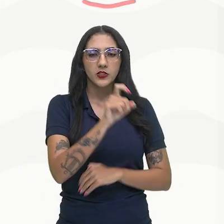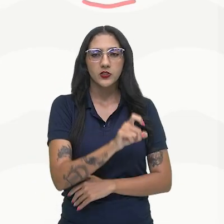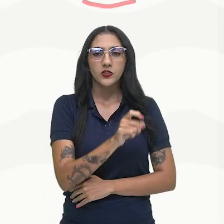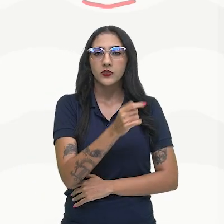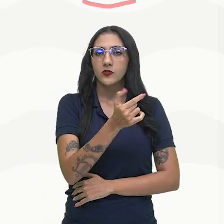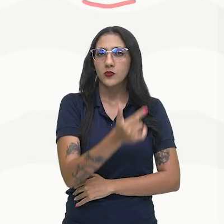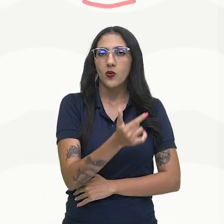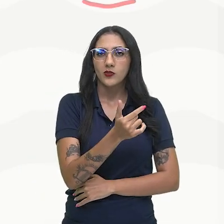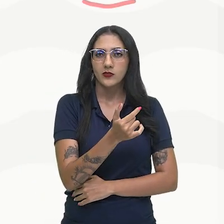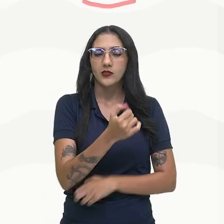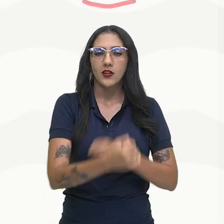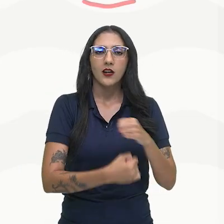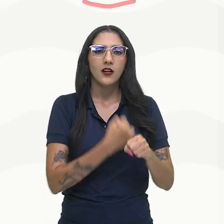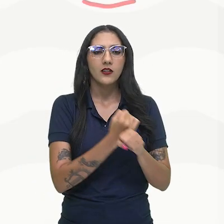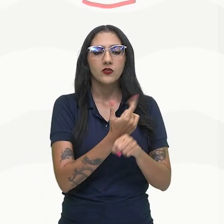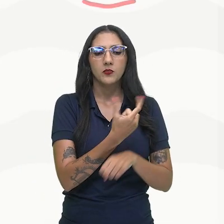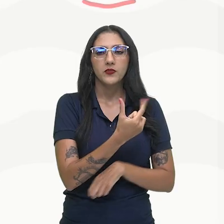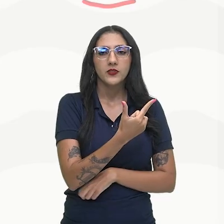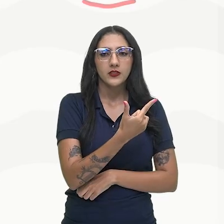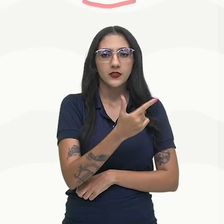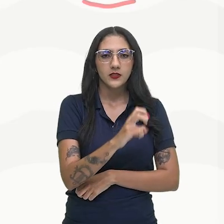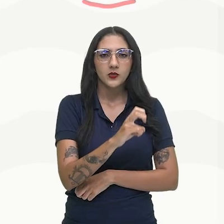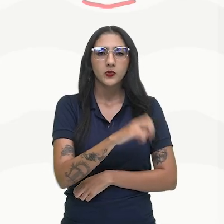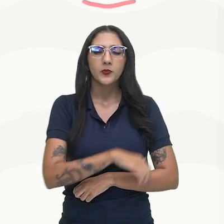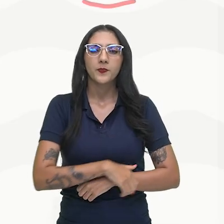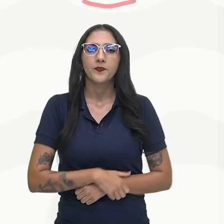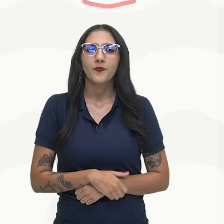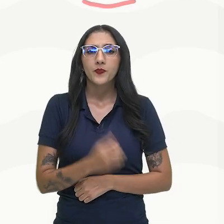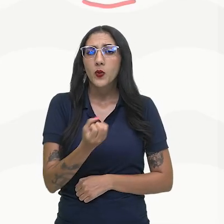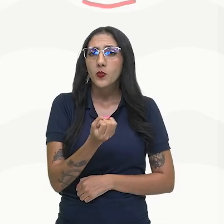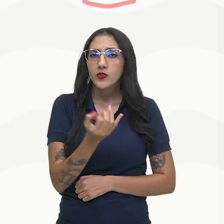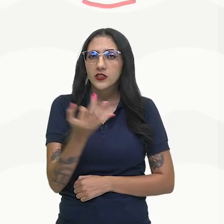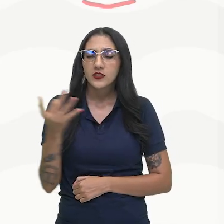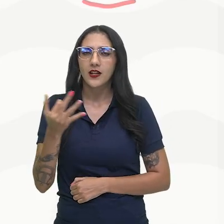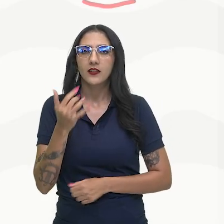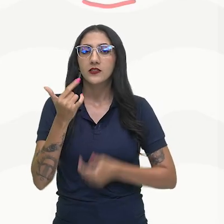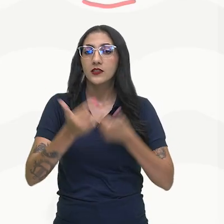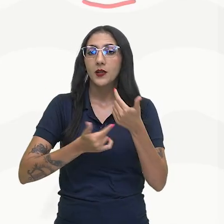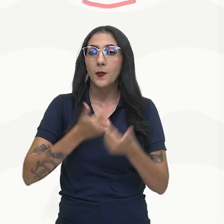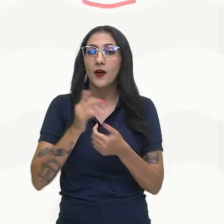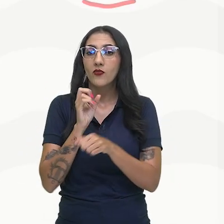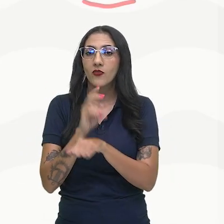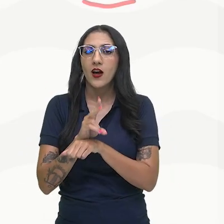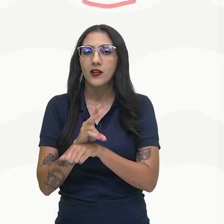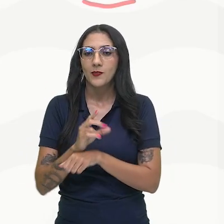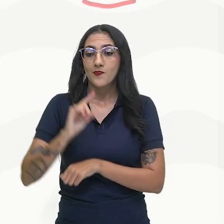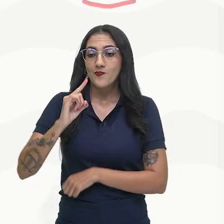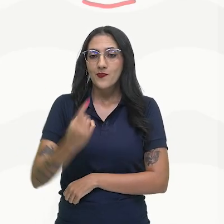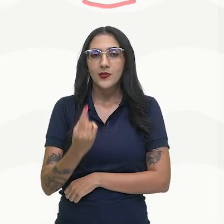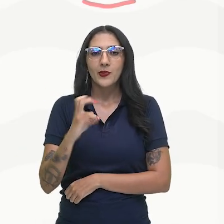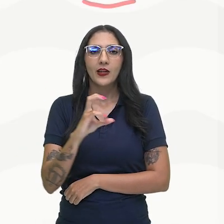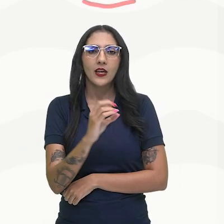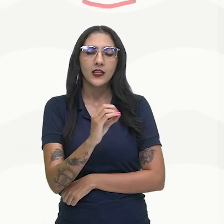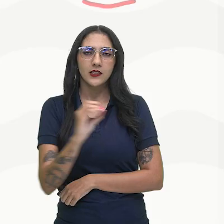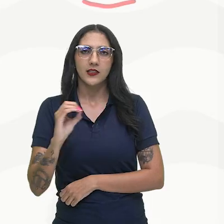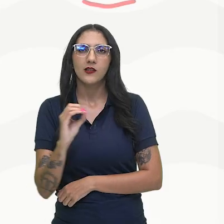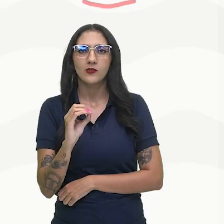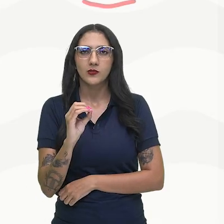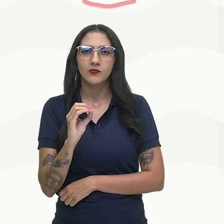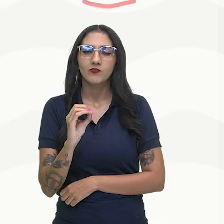X2. E o número de empregos, tá? Nesse ano é de quanto? É de 1.500, ou